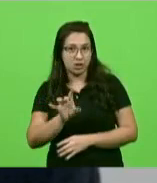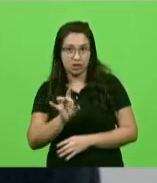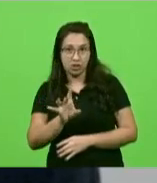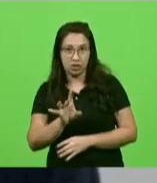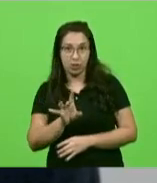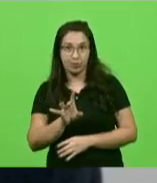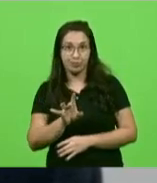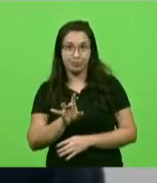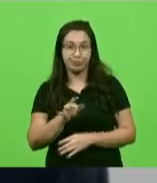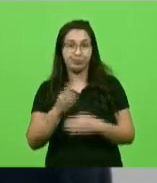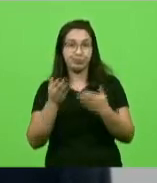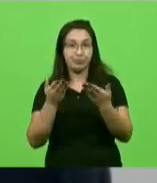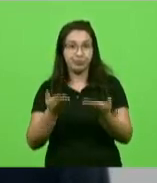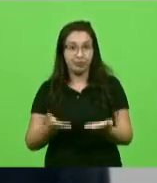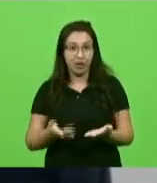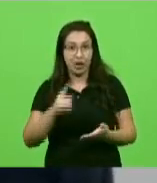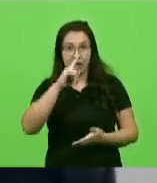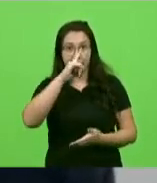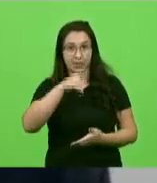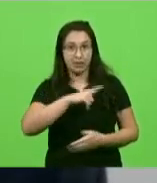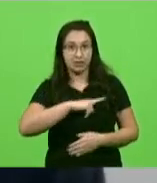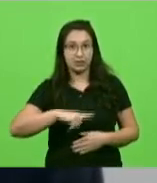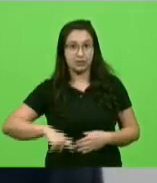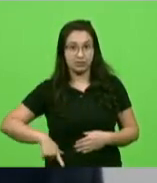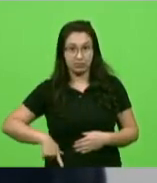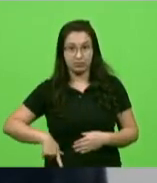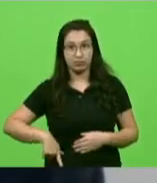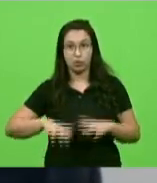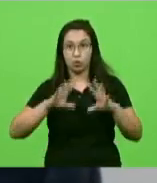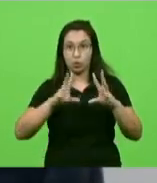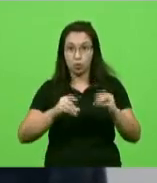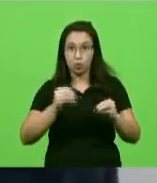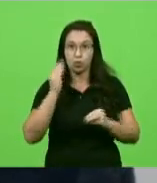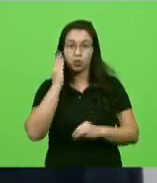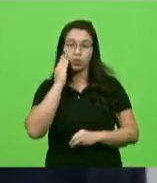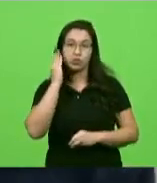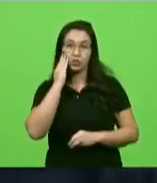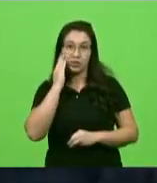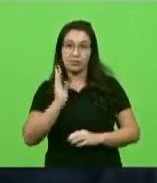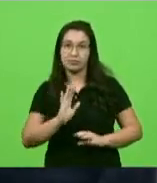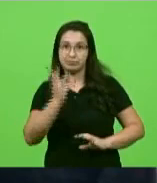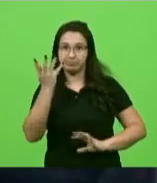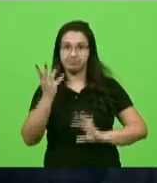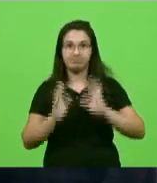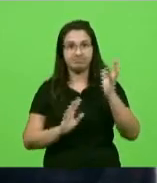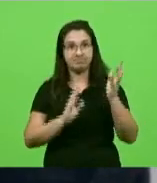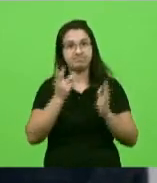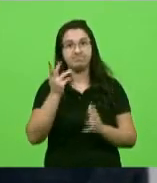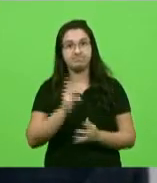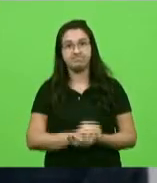a sapiência do senhor mandatário a respeito de tudo o que estava acontecendo.